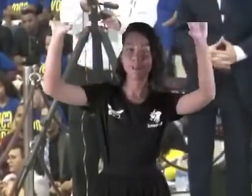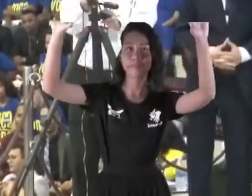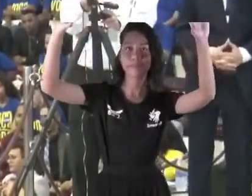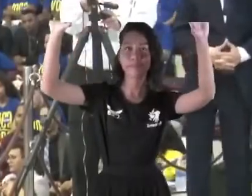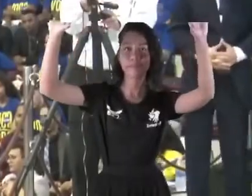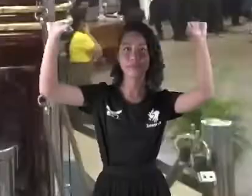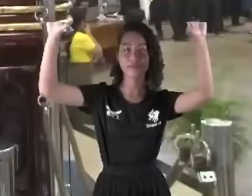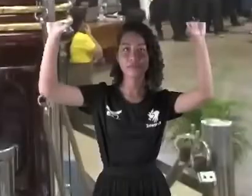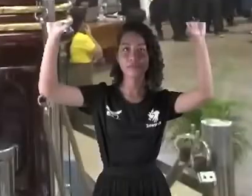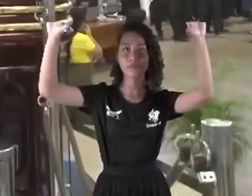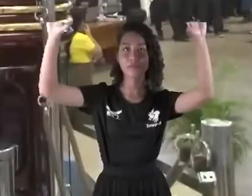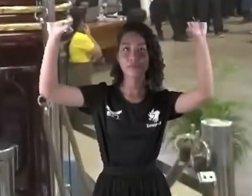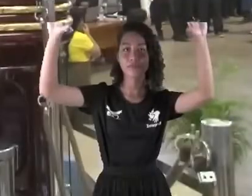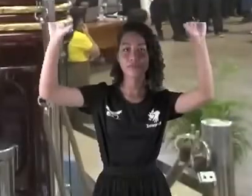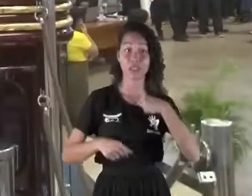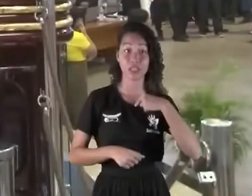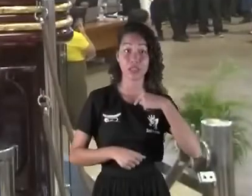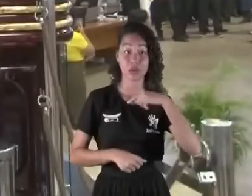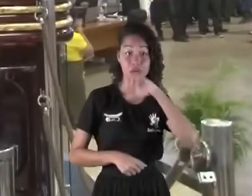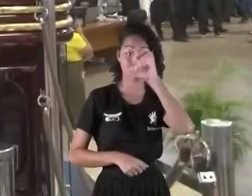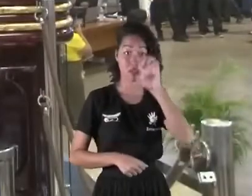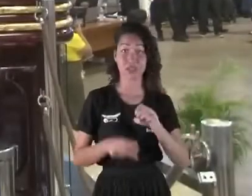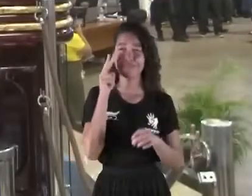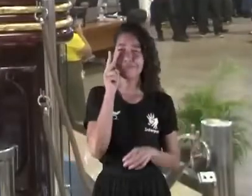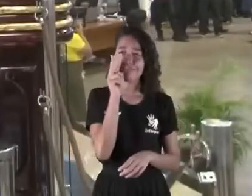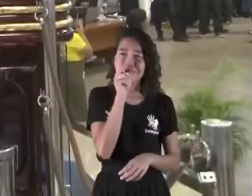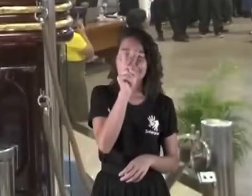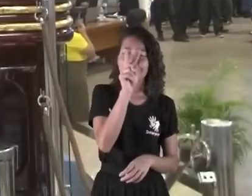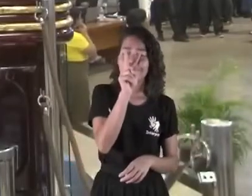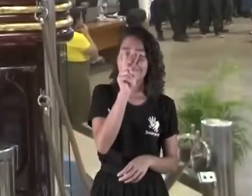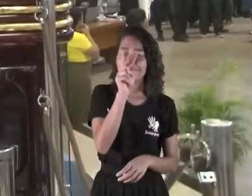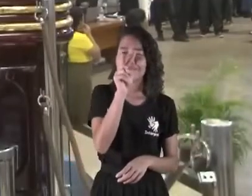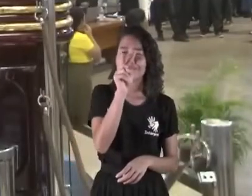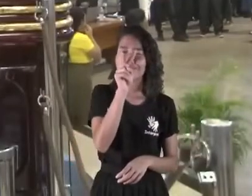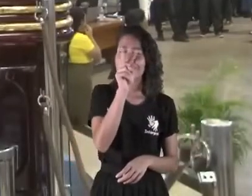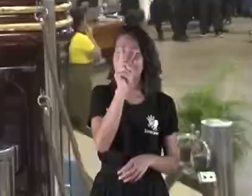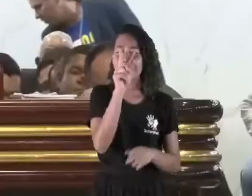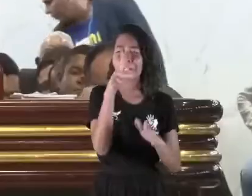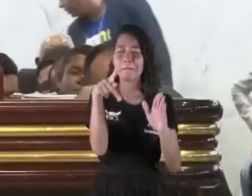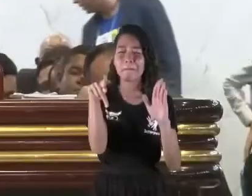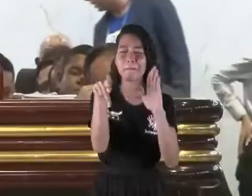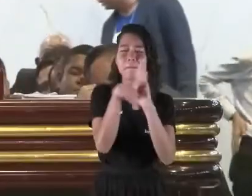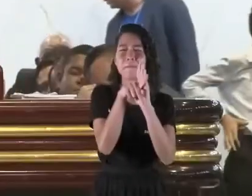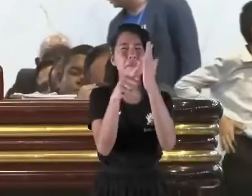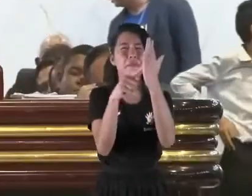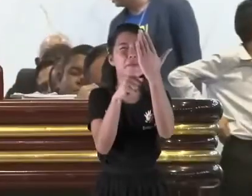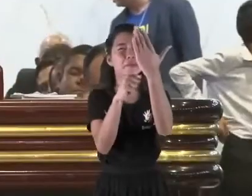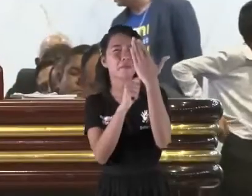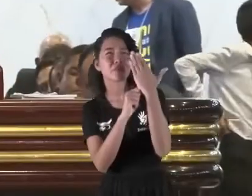e eu tive visões de Deus.